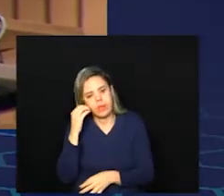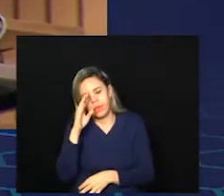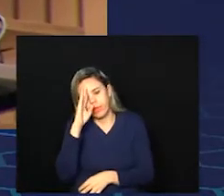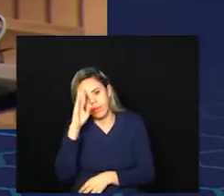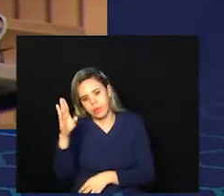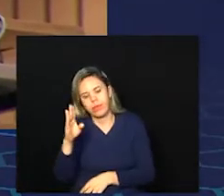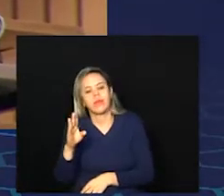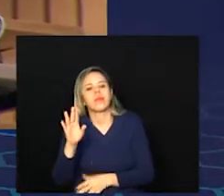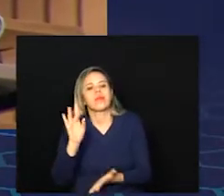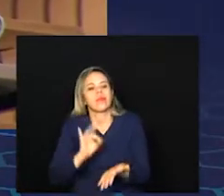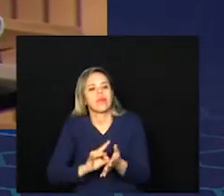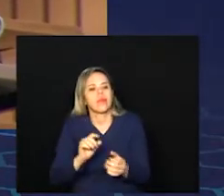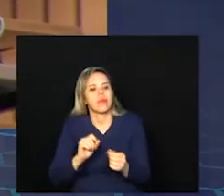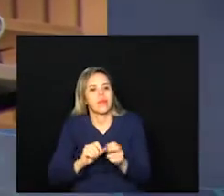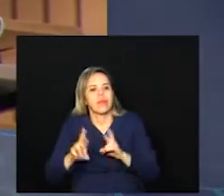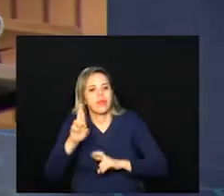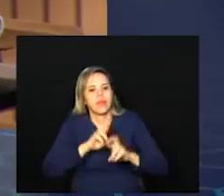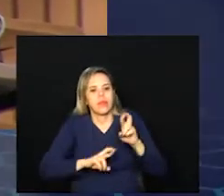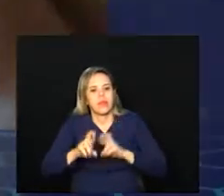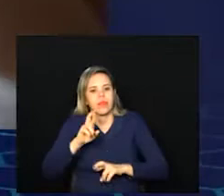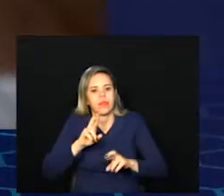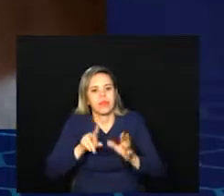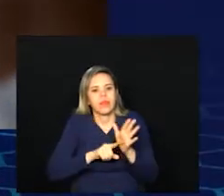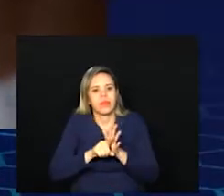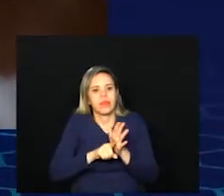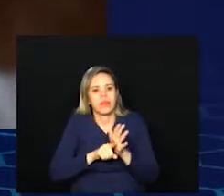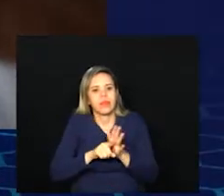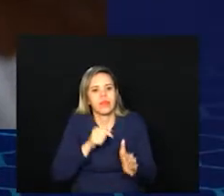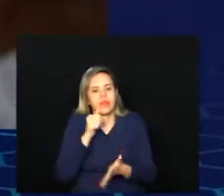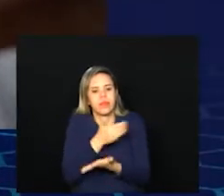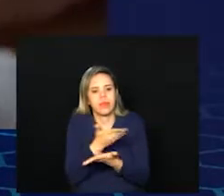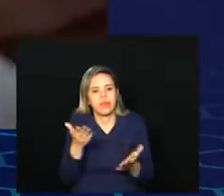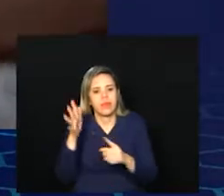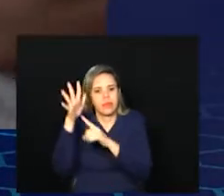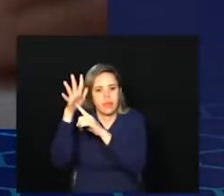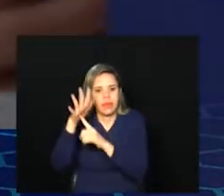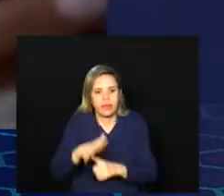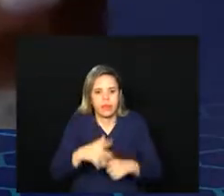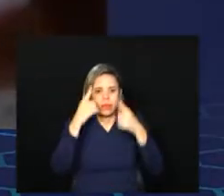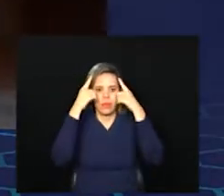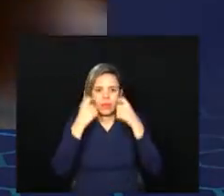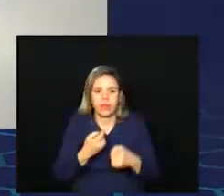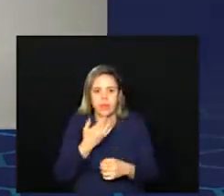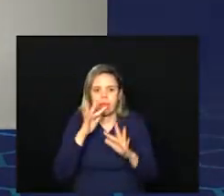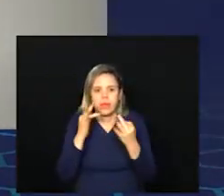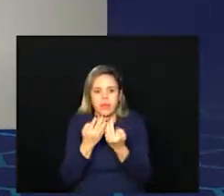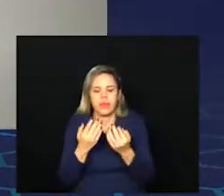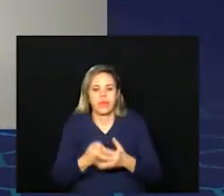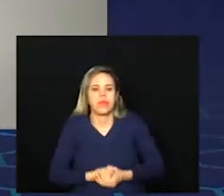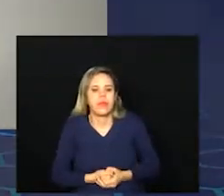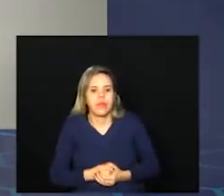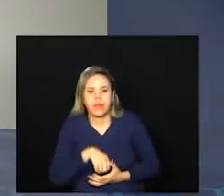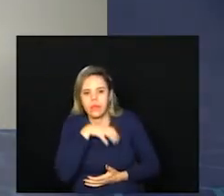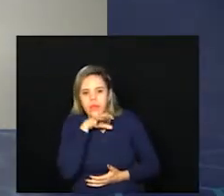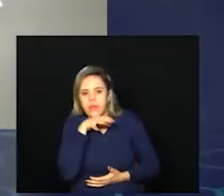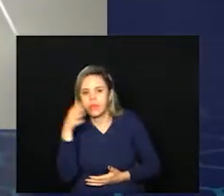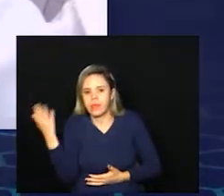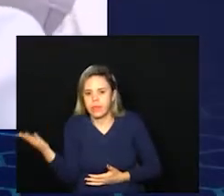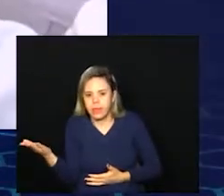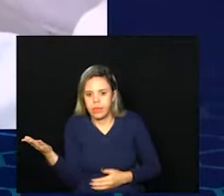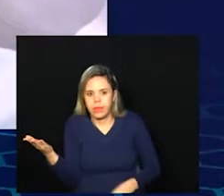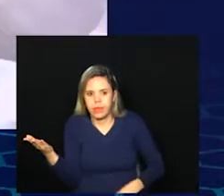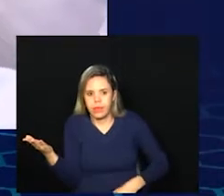a realização de exames periciais às mulheres vítimas de violência doméstica. E o quadro É o